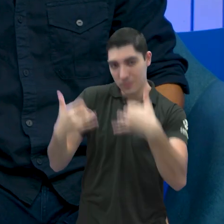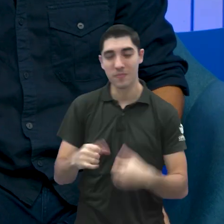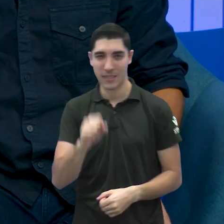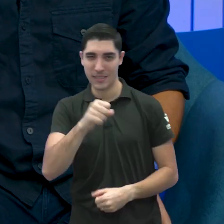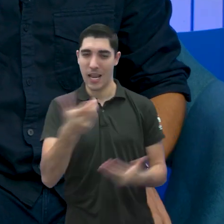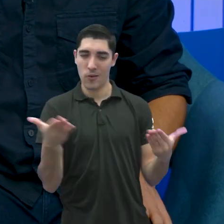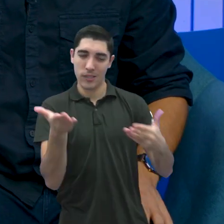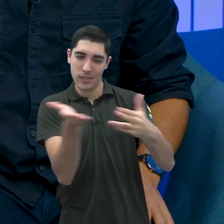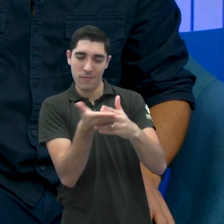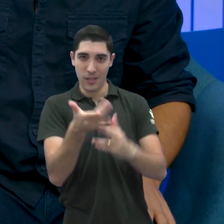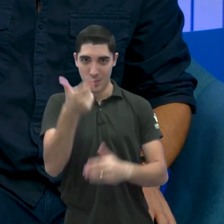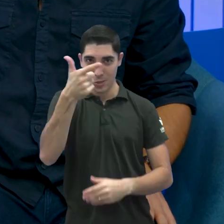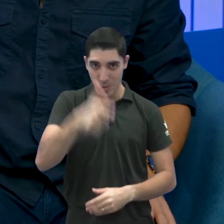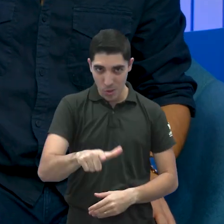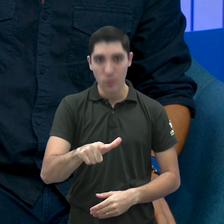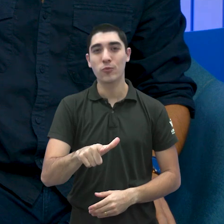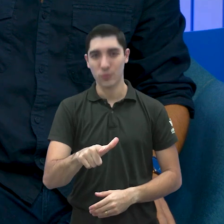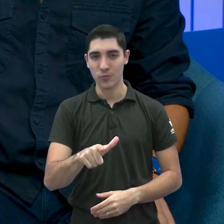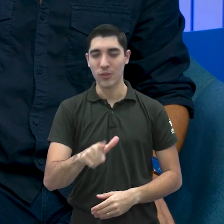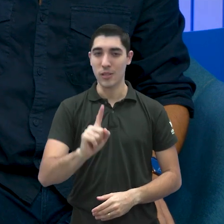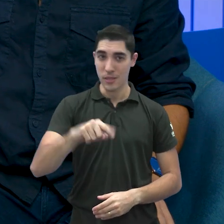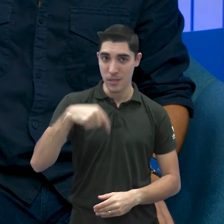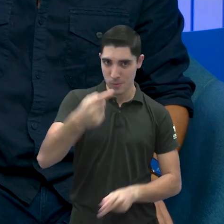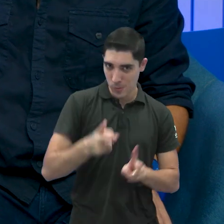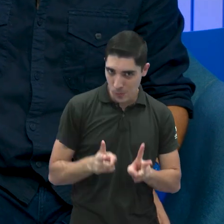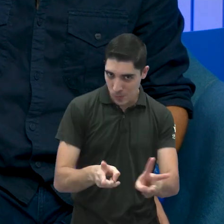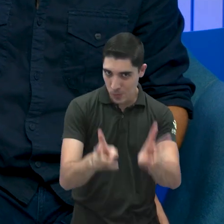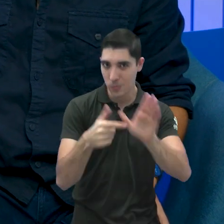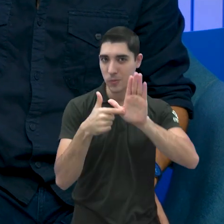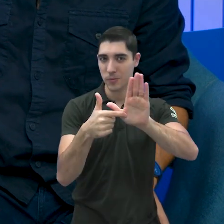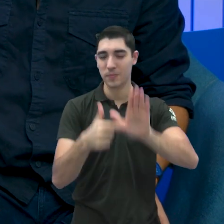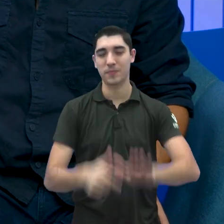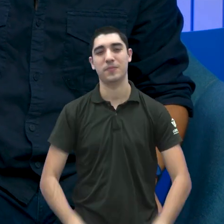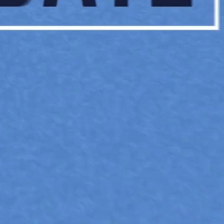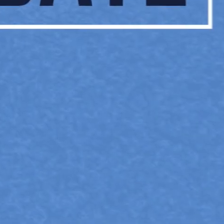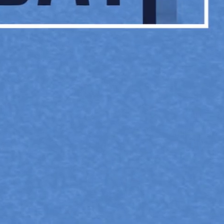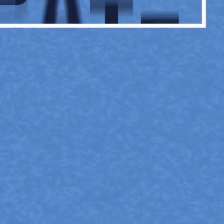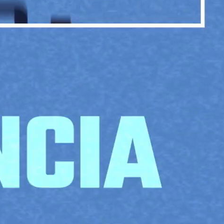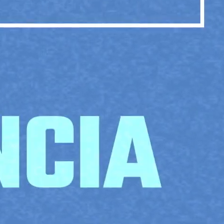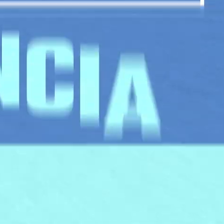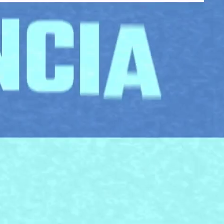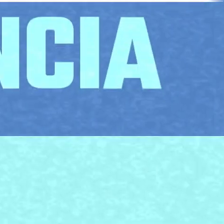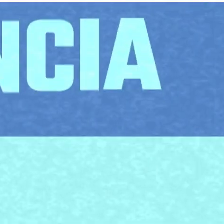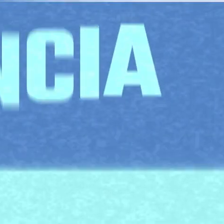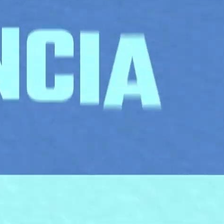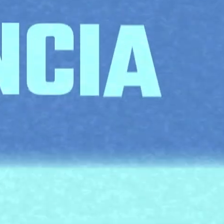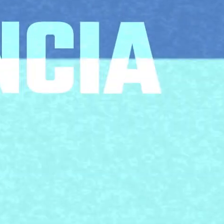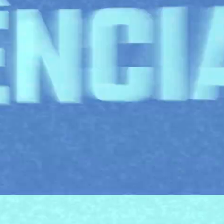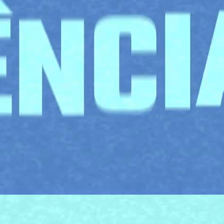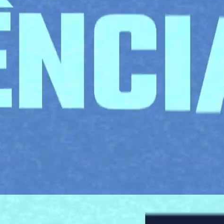pouco. É isso mesmo. Hora de mais um intervalo aqui no Sobre Política. A gente volta já.